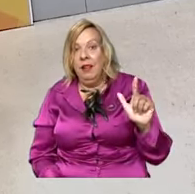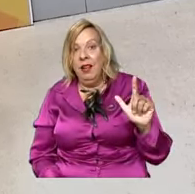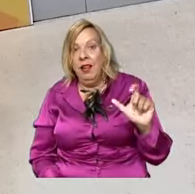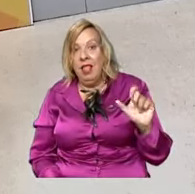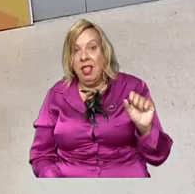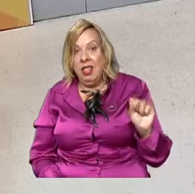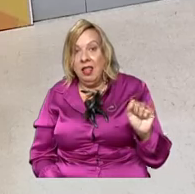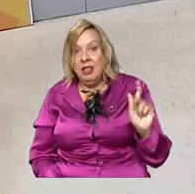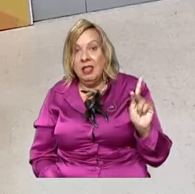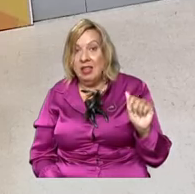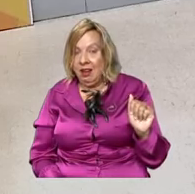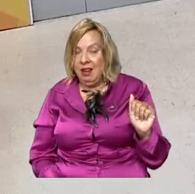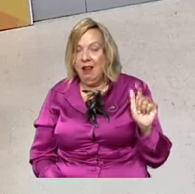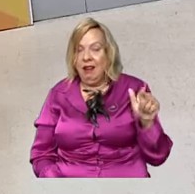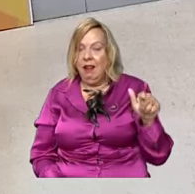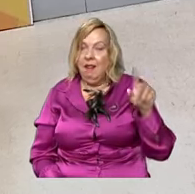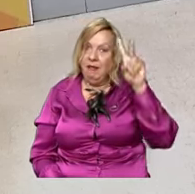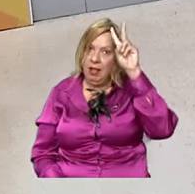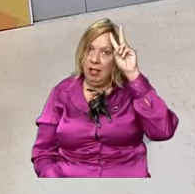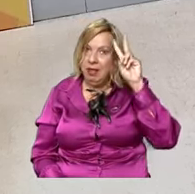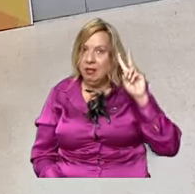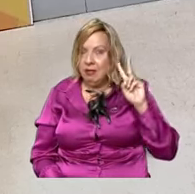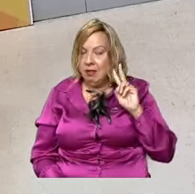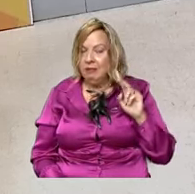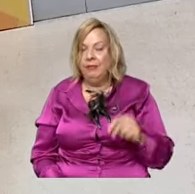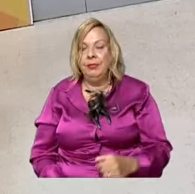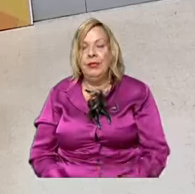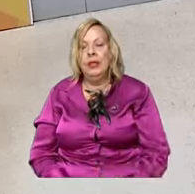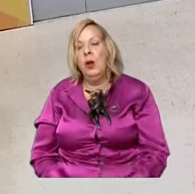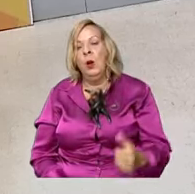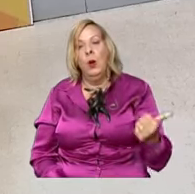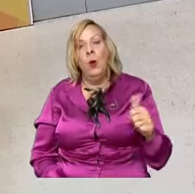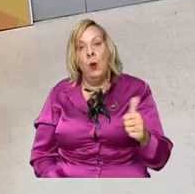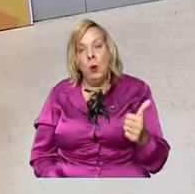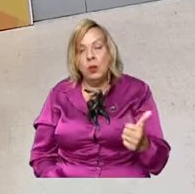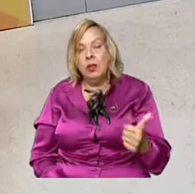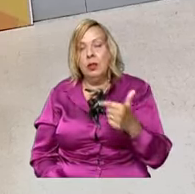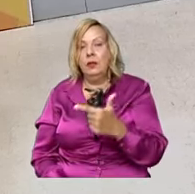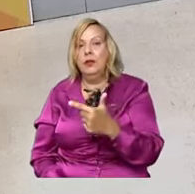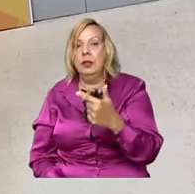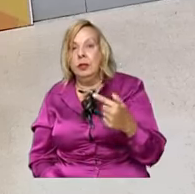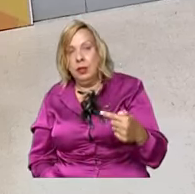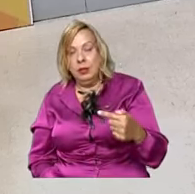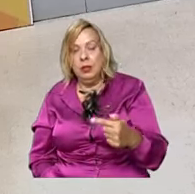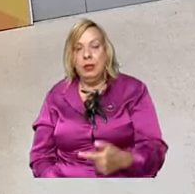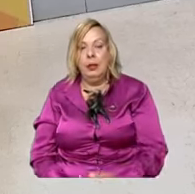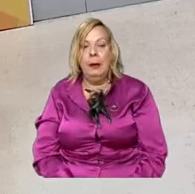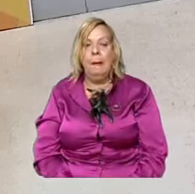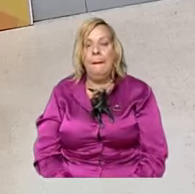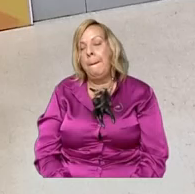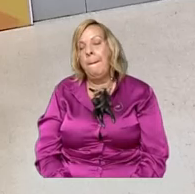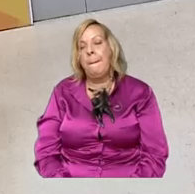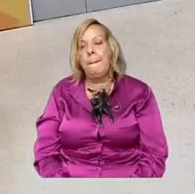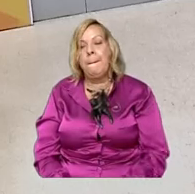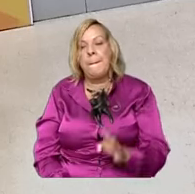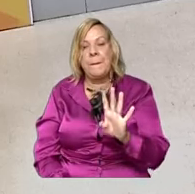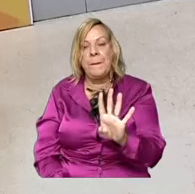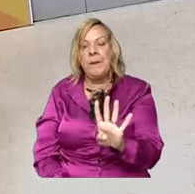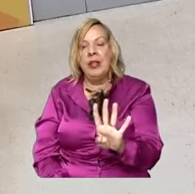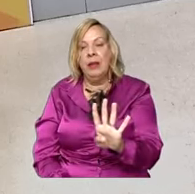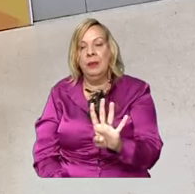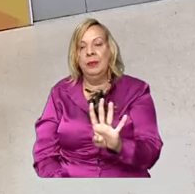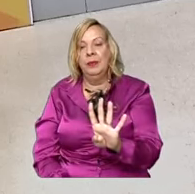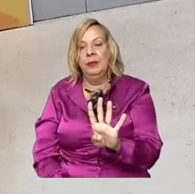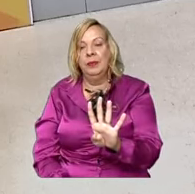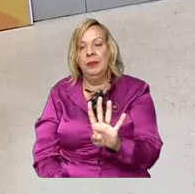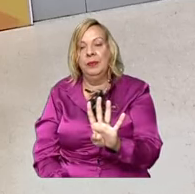número 11, 27, 27. 11 e 27. E agora número 4.